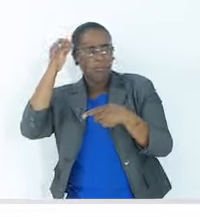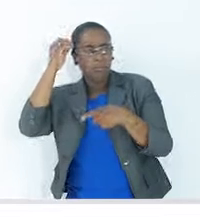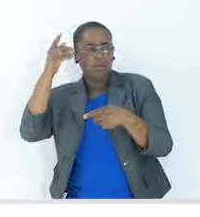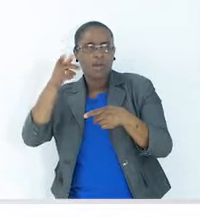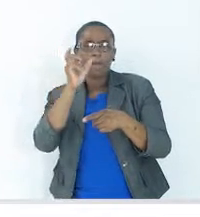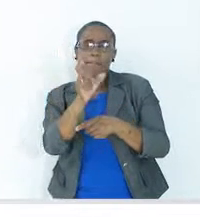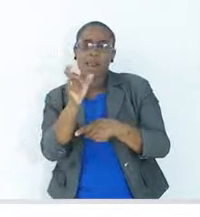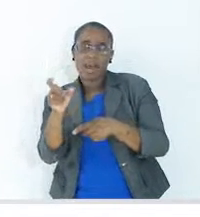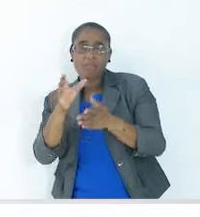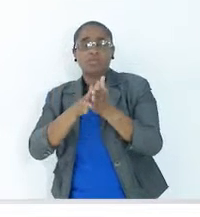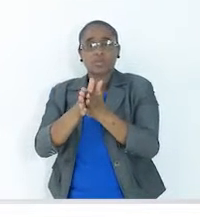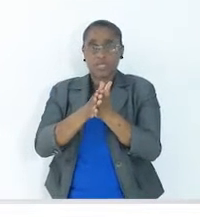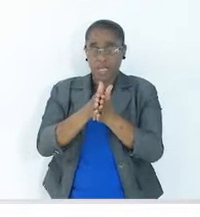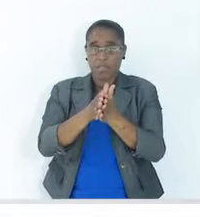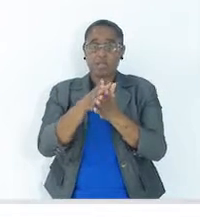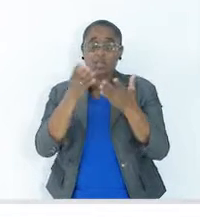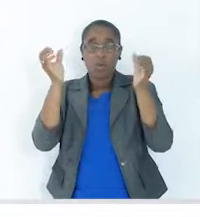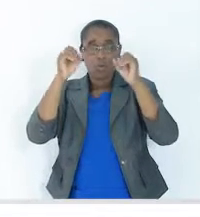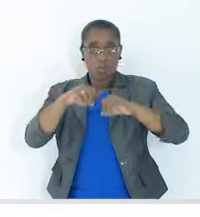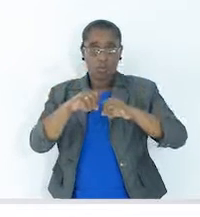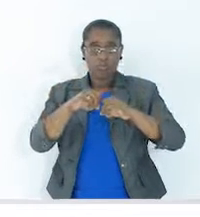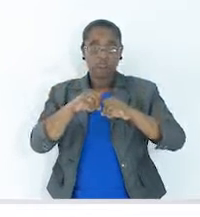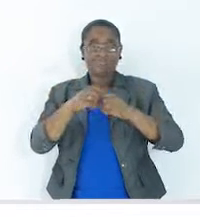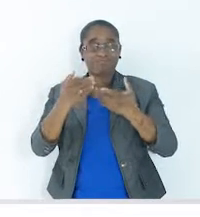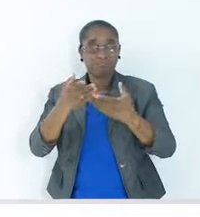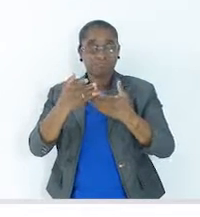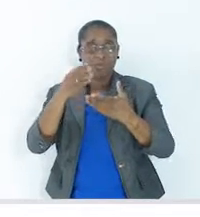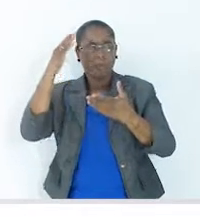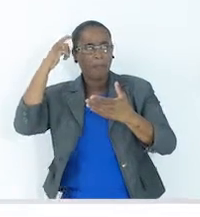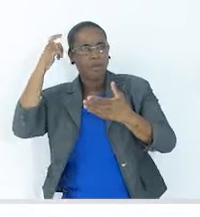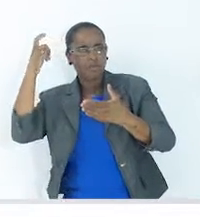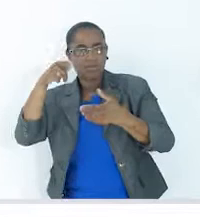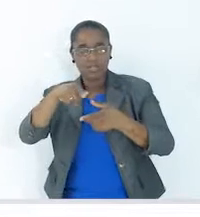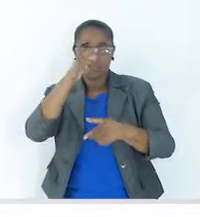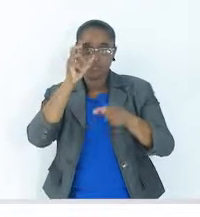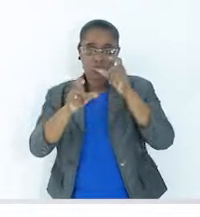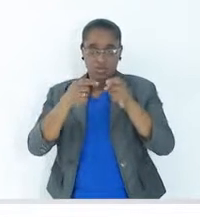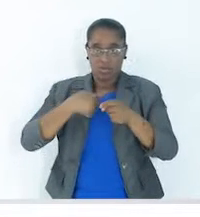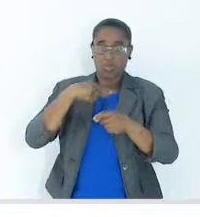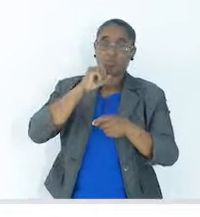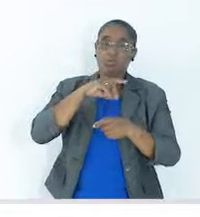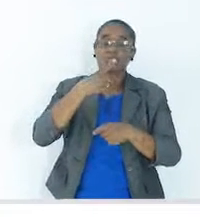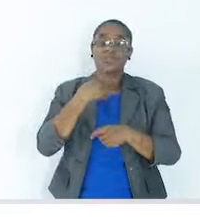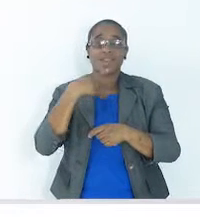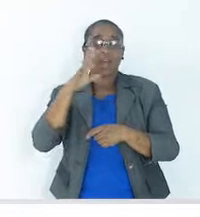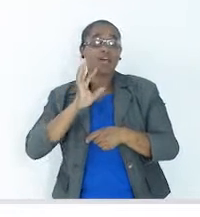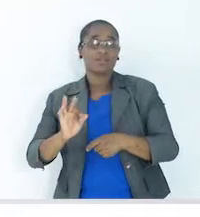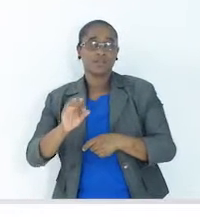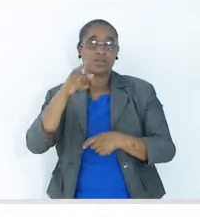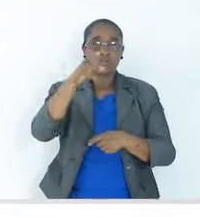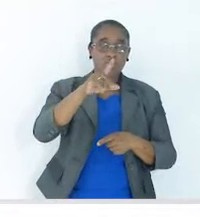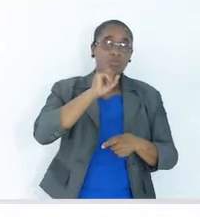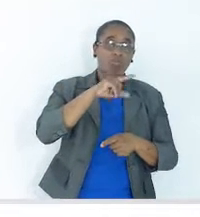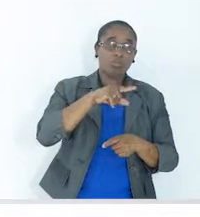são utilizadas de acordo com a intenção dessa pessoa. Por isso, eu posso entender assim, tu podes entender de outra maneira e outras pessoas